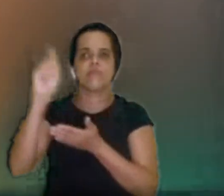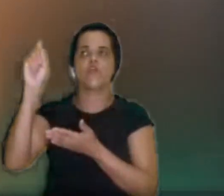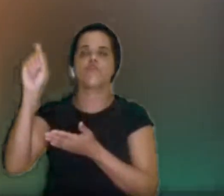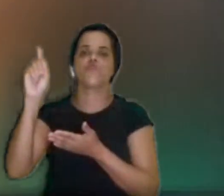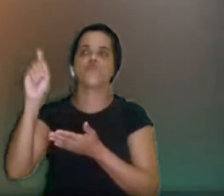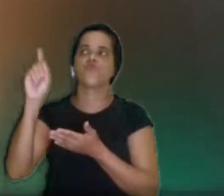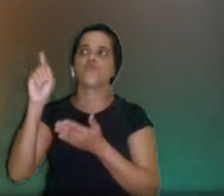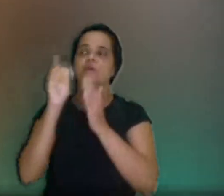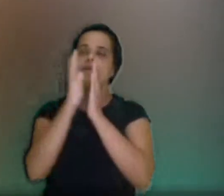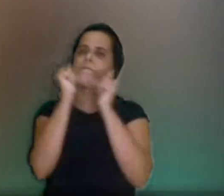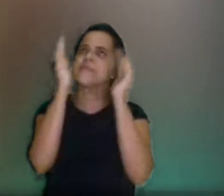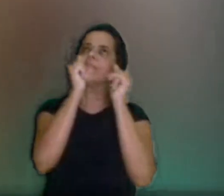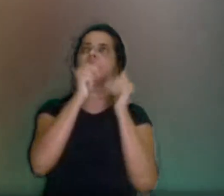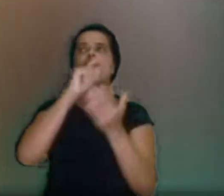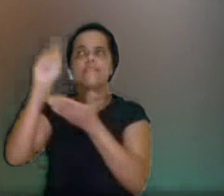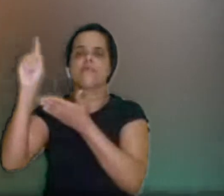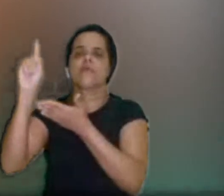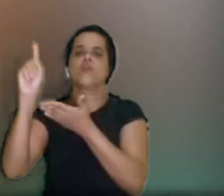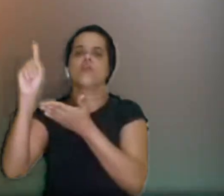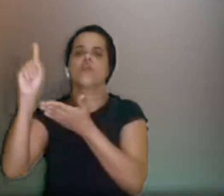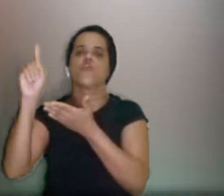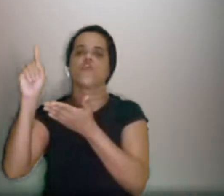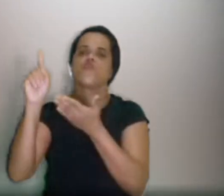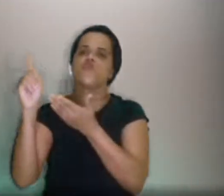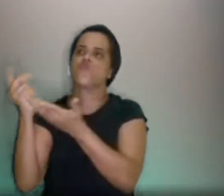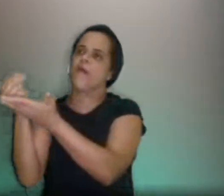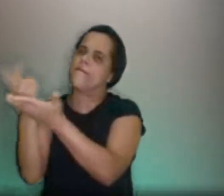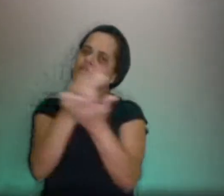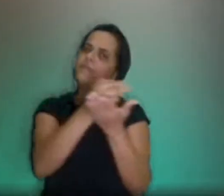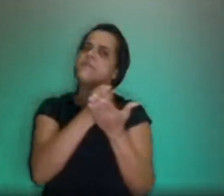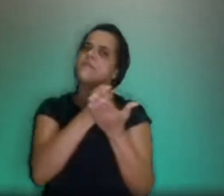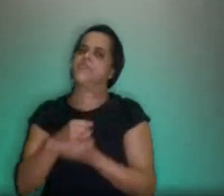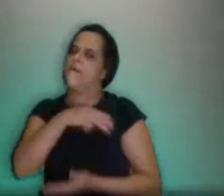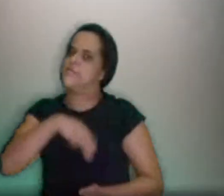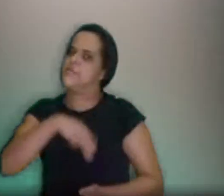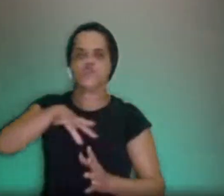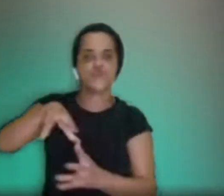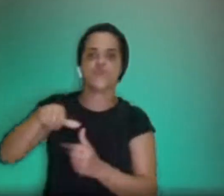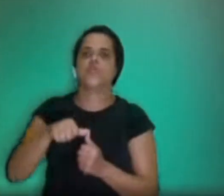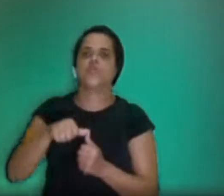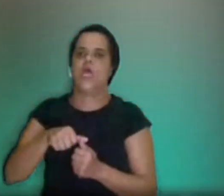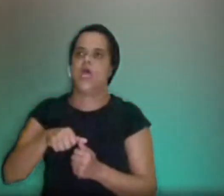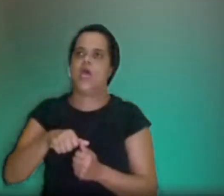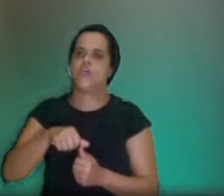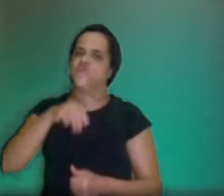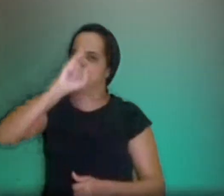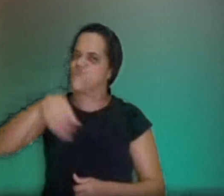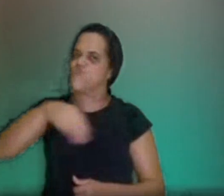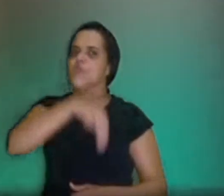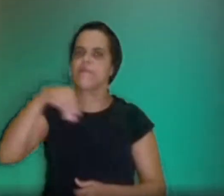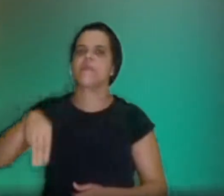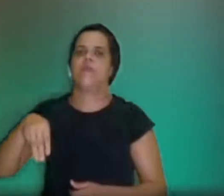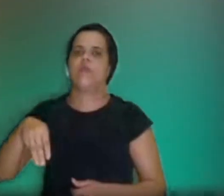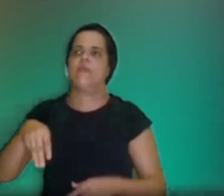Oremos, irmãos. Nesse momento vamos orar, interceder a Deus por essa campanha de missões mundiais